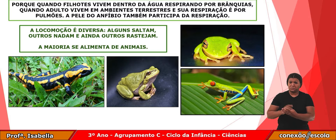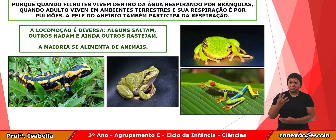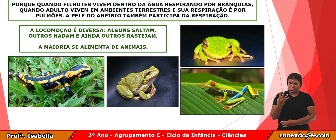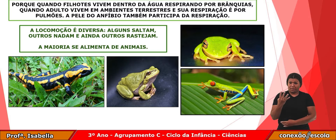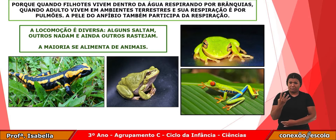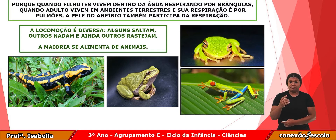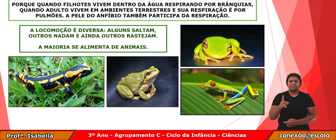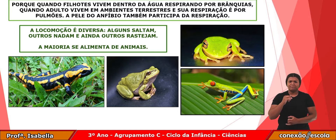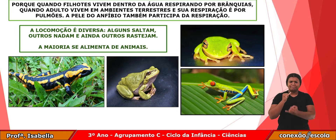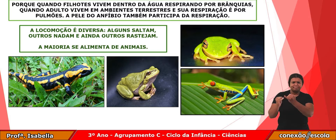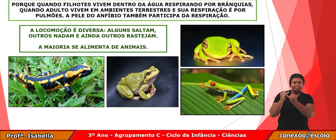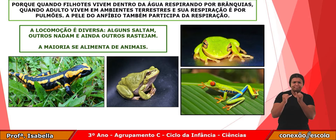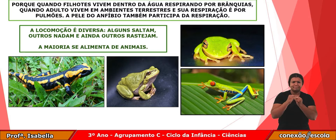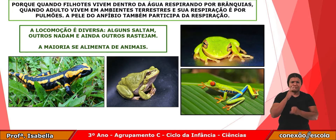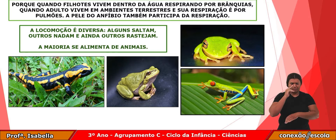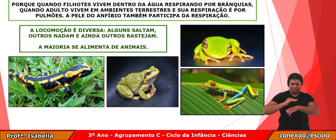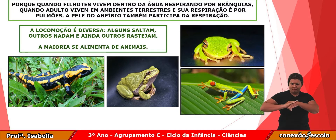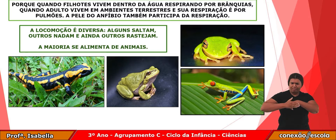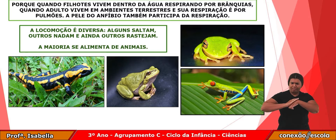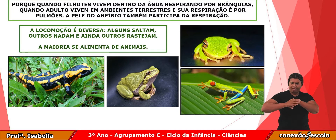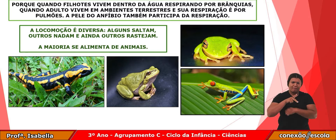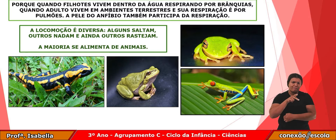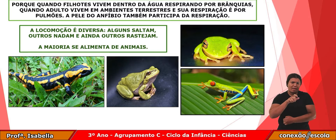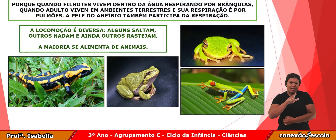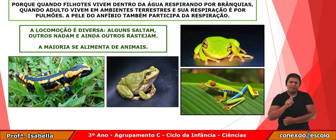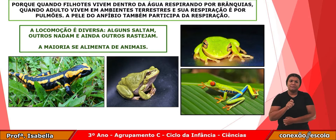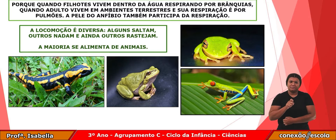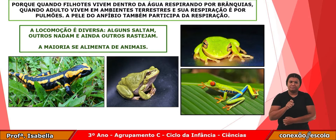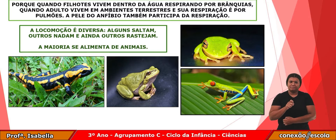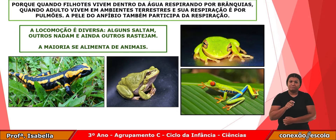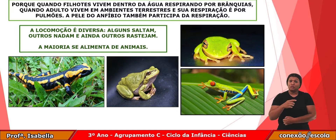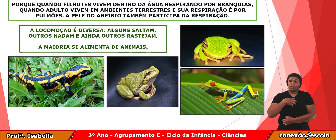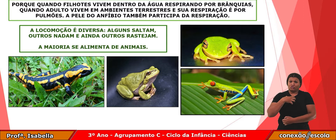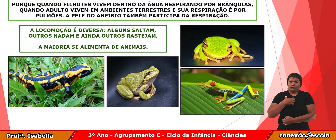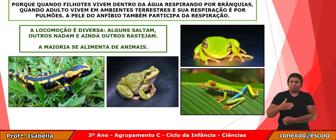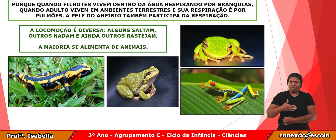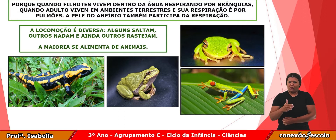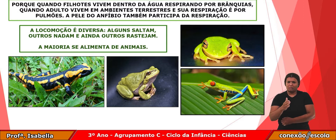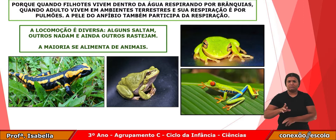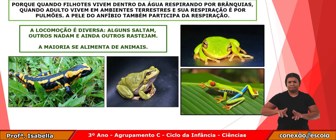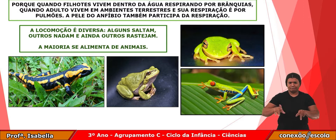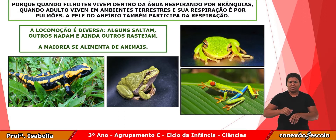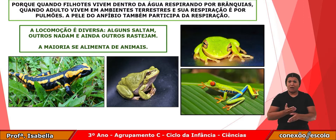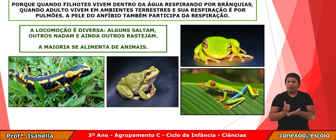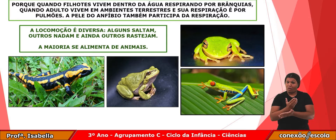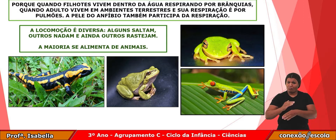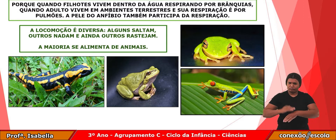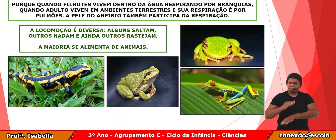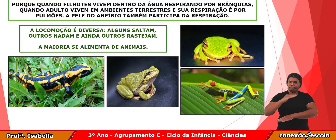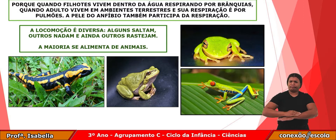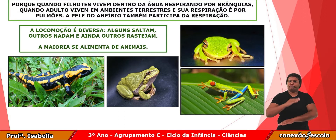parecidas. Vocês estão vendo? A locomoção deles é diversa. Alguns saltam, outros